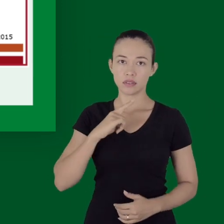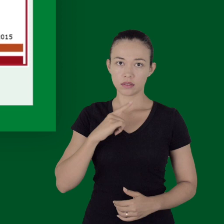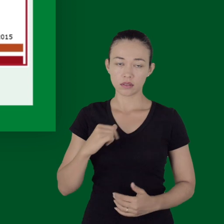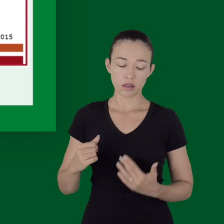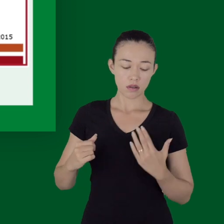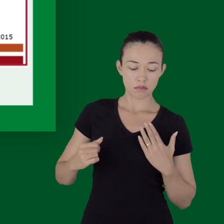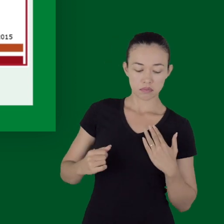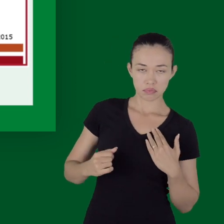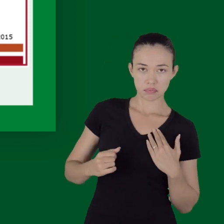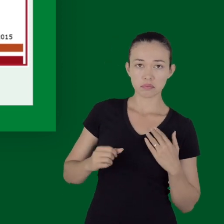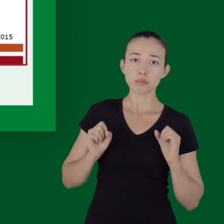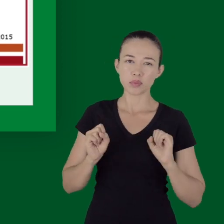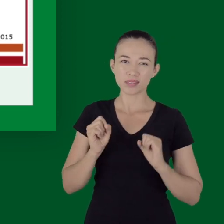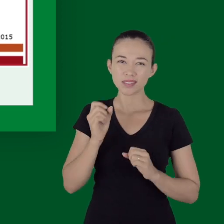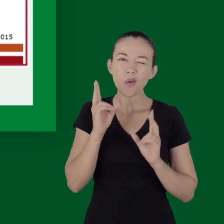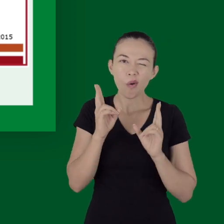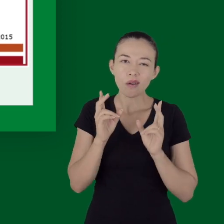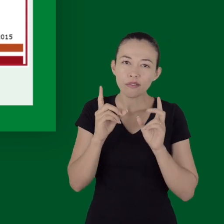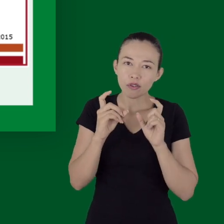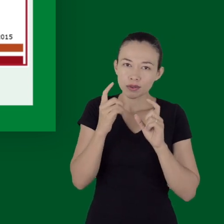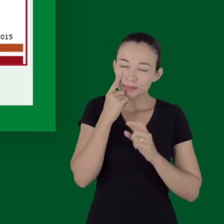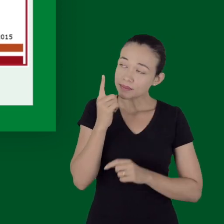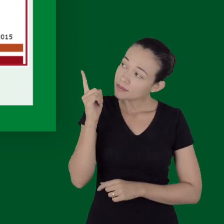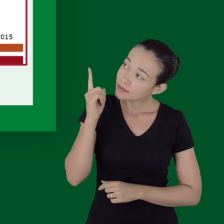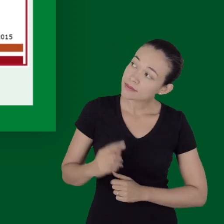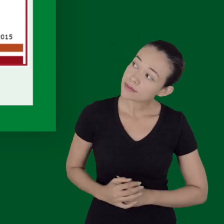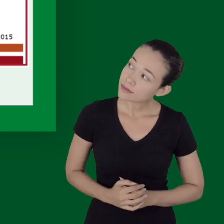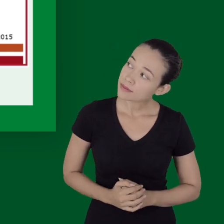logo atrás, à esquerda da coluna vertebral.